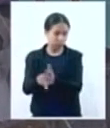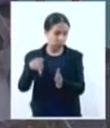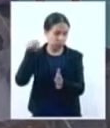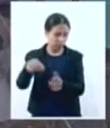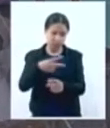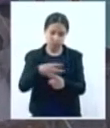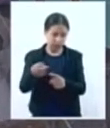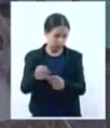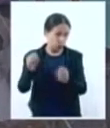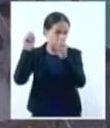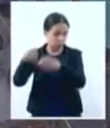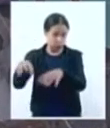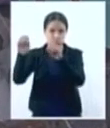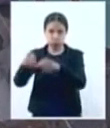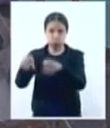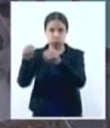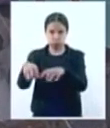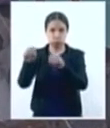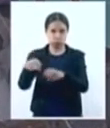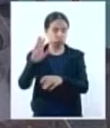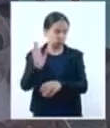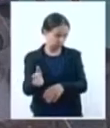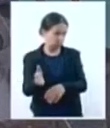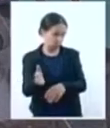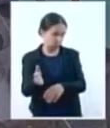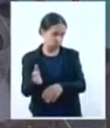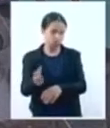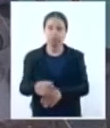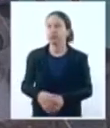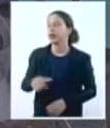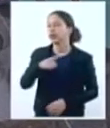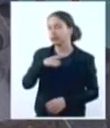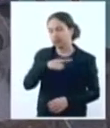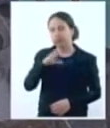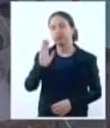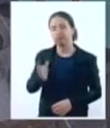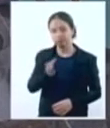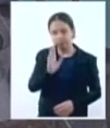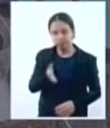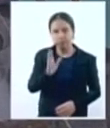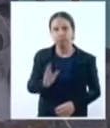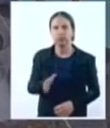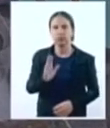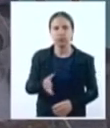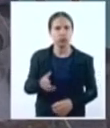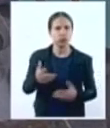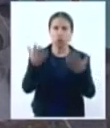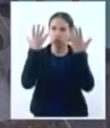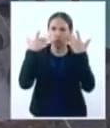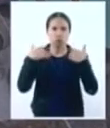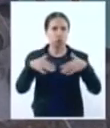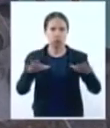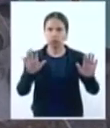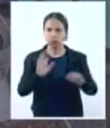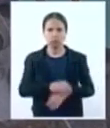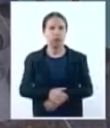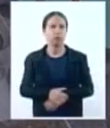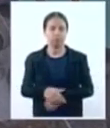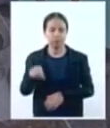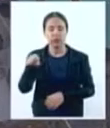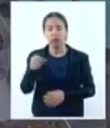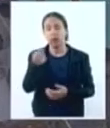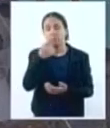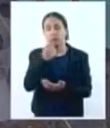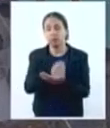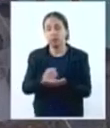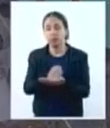já destinam para um... É muito comum, né? As farmácias diariamente, elas fazem pedidos, elas compram diariamente. Né? Uma farmácia, tudo